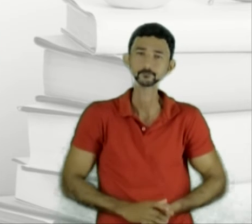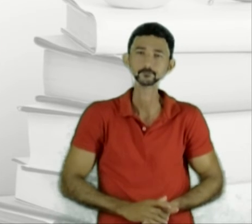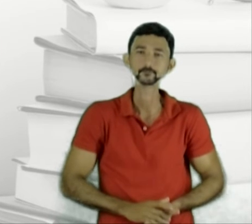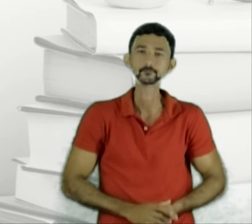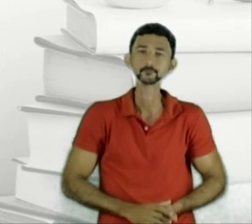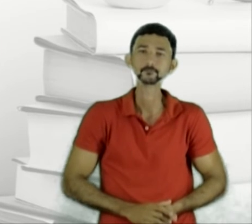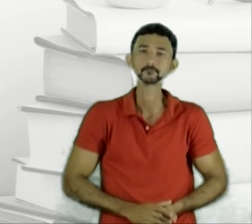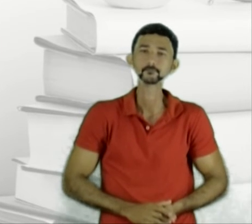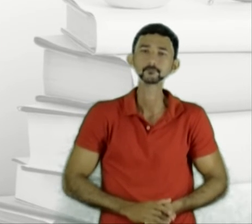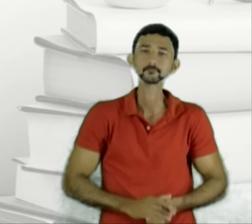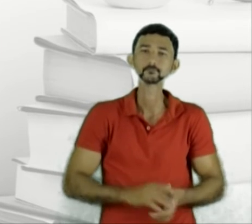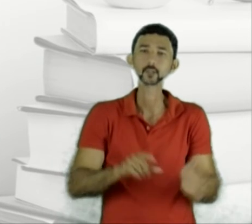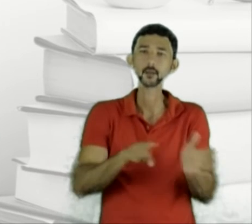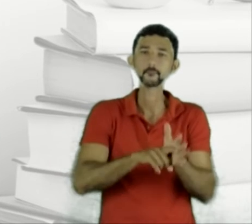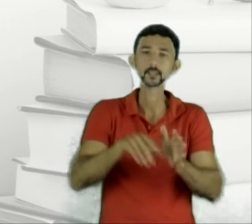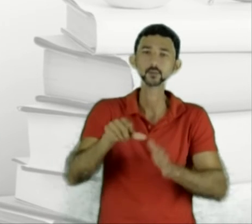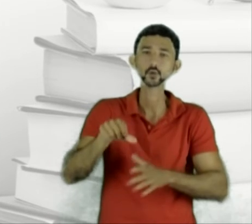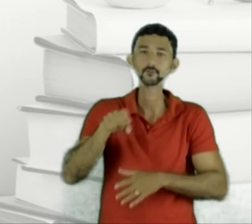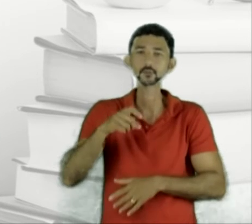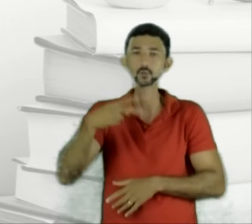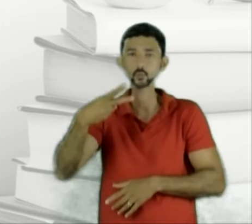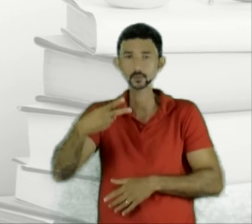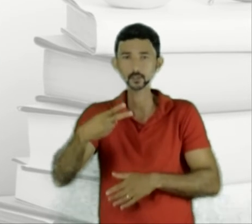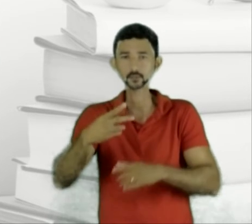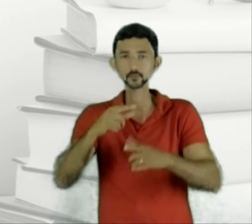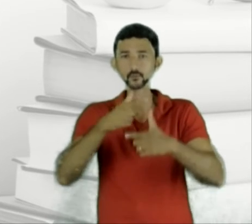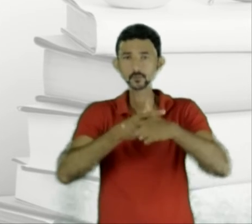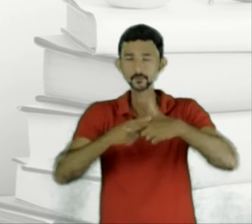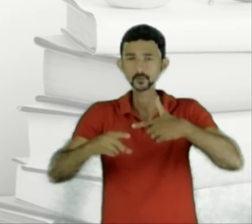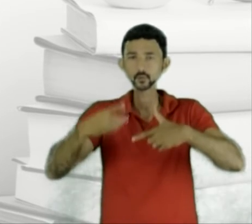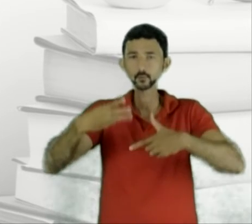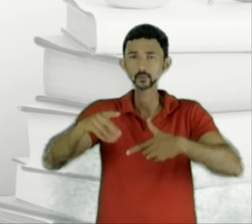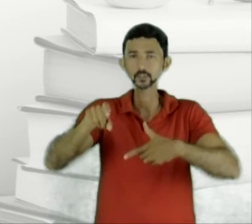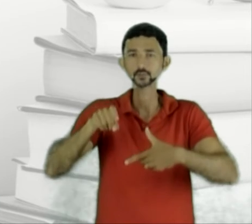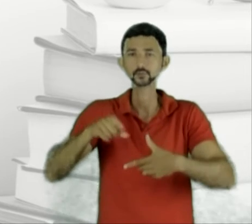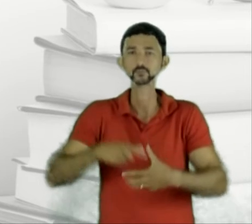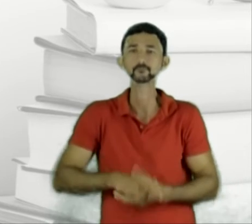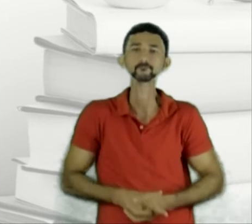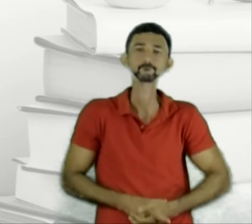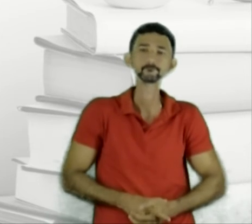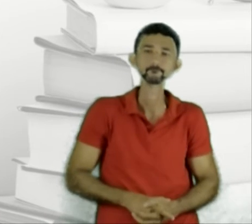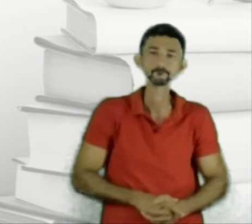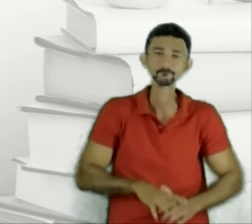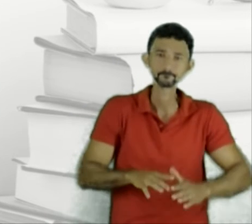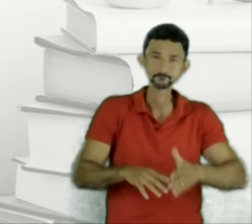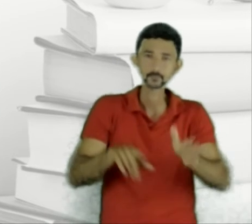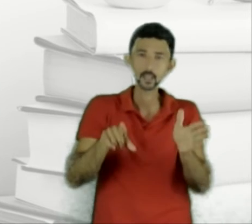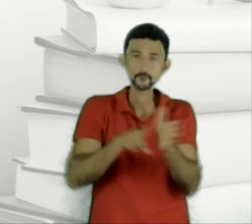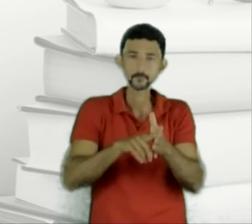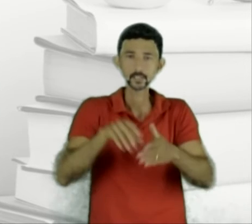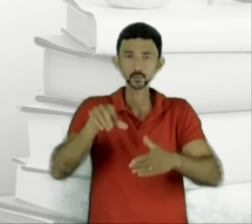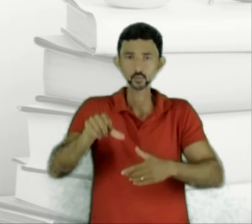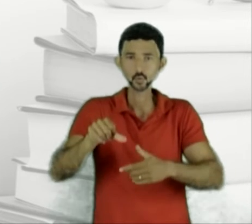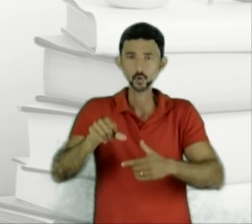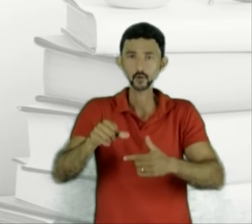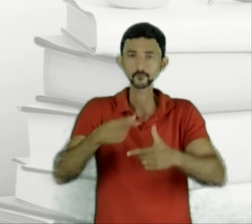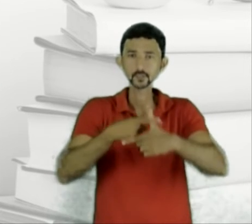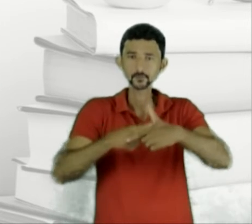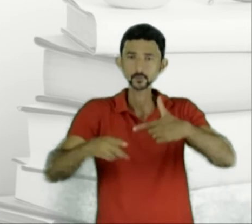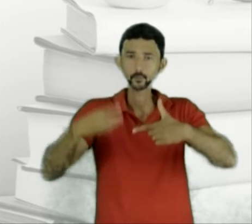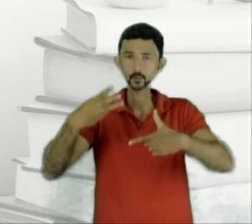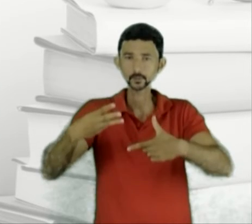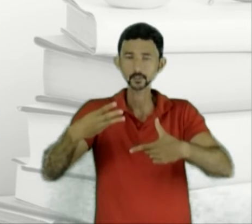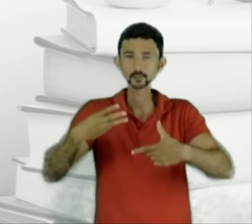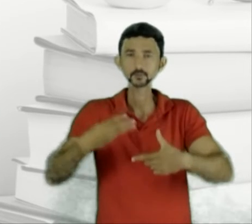segundo exemplo, menos 9x ao quadrado dividido por 3x. Menos 9 dividido por